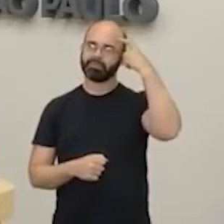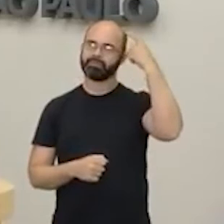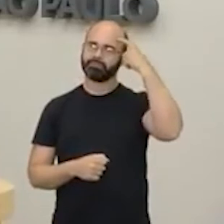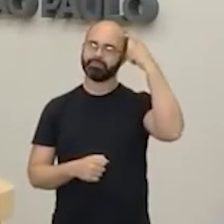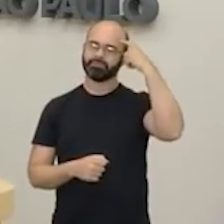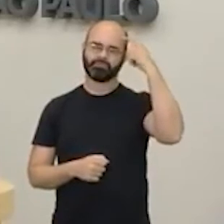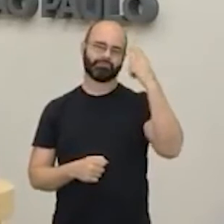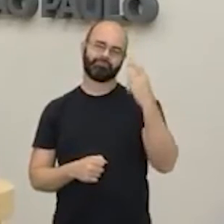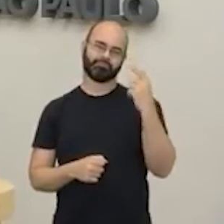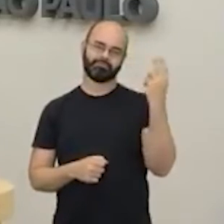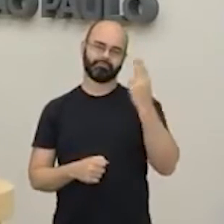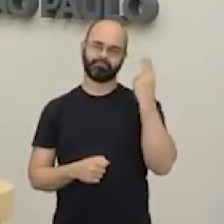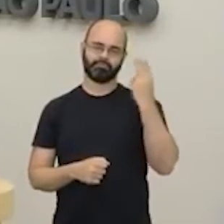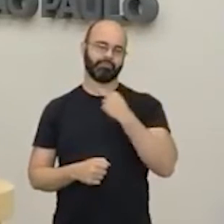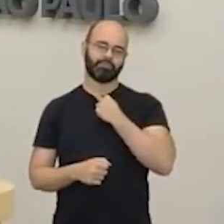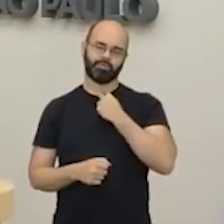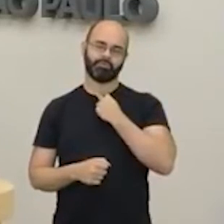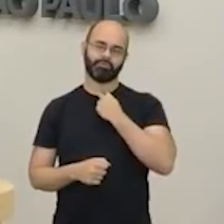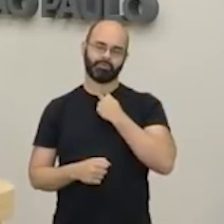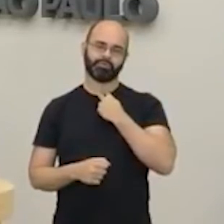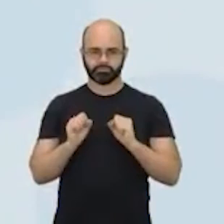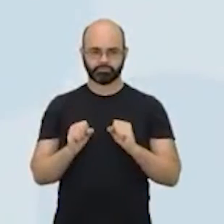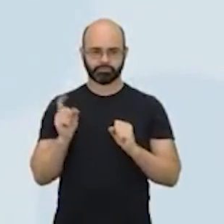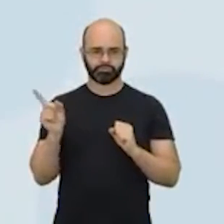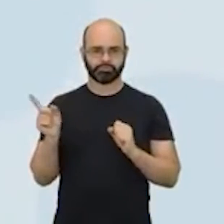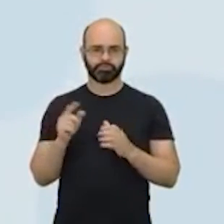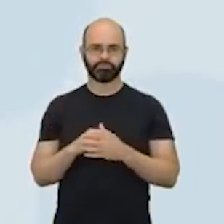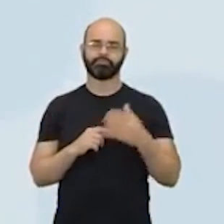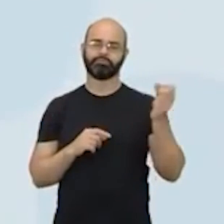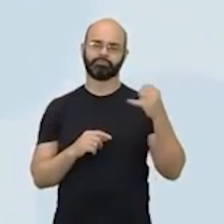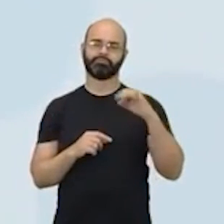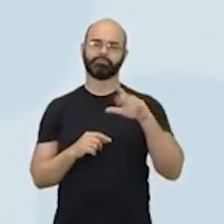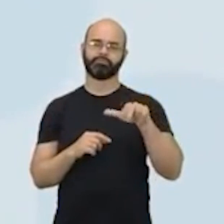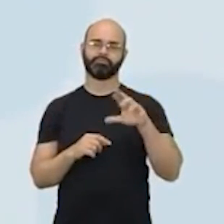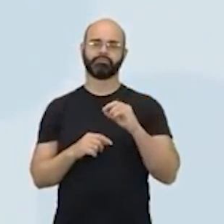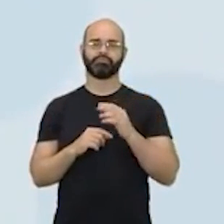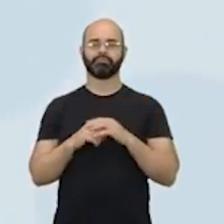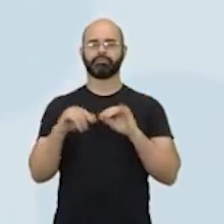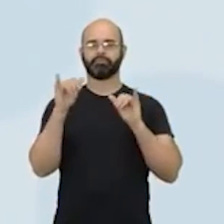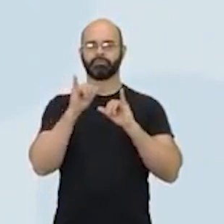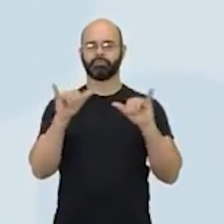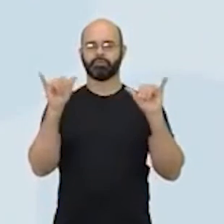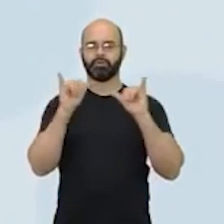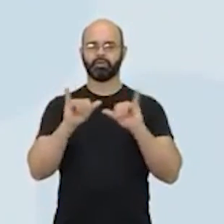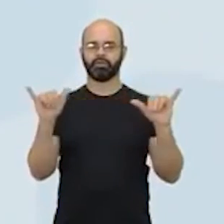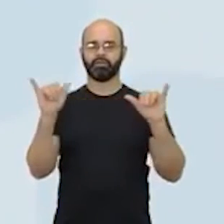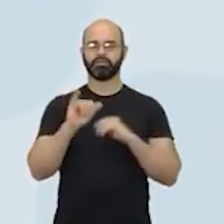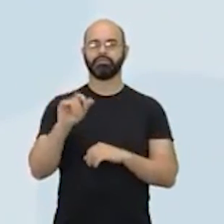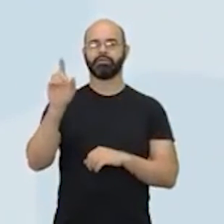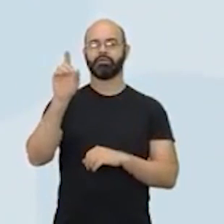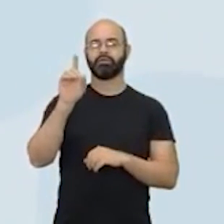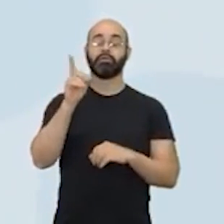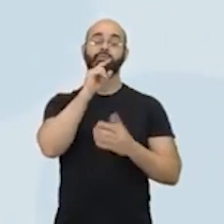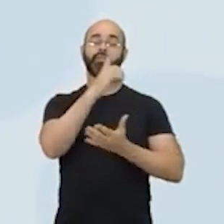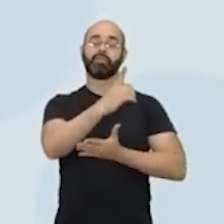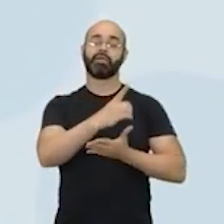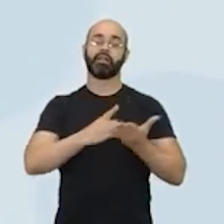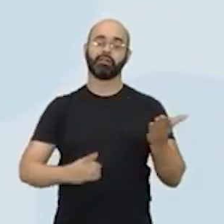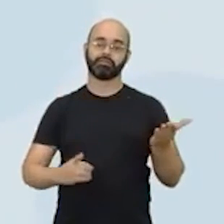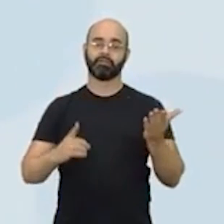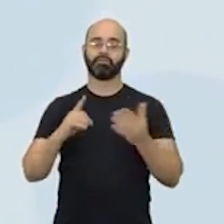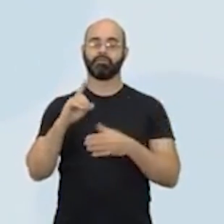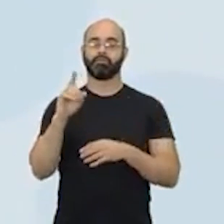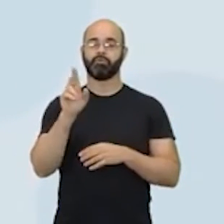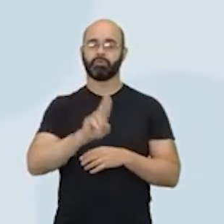positivo, né? Obrigado aí pela participação de todos aí. Então tem aí, ó, Declaração Universal dos Direitos Humanos, adotada e proclamada pela Assembleia